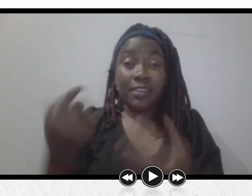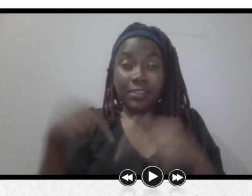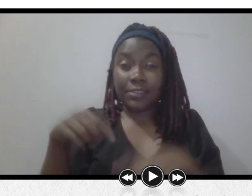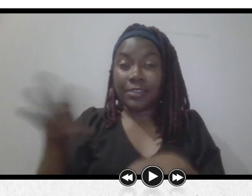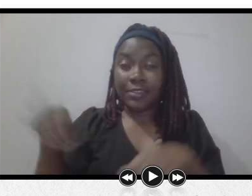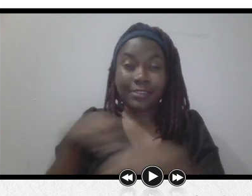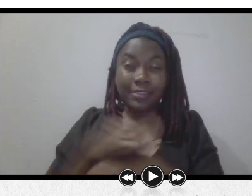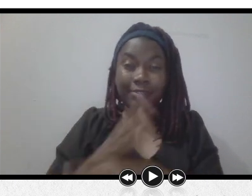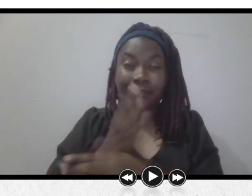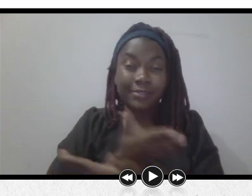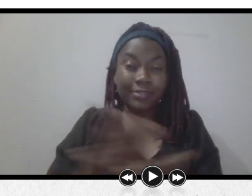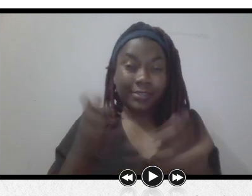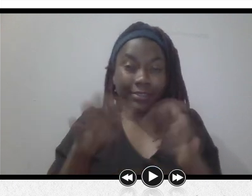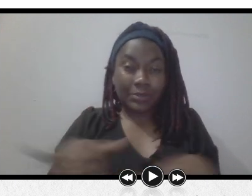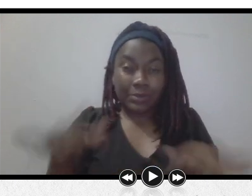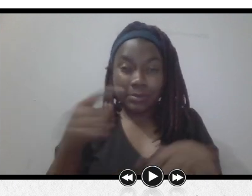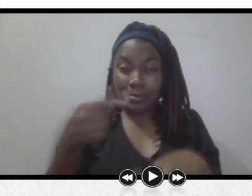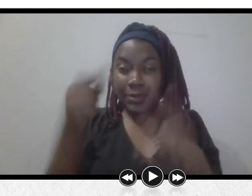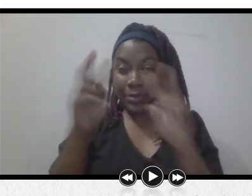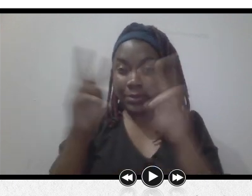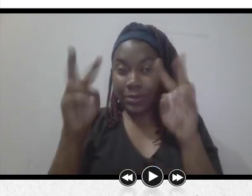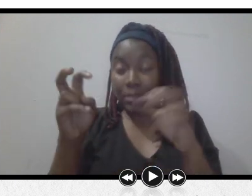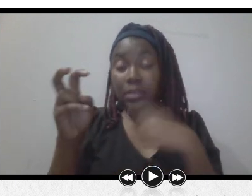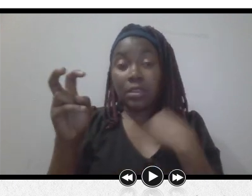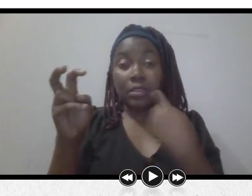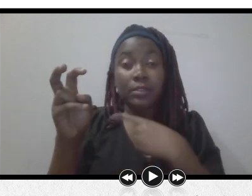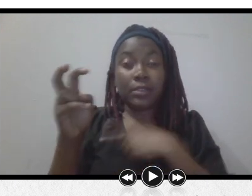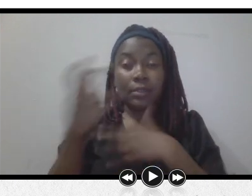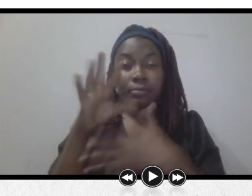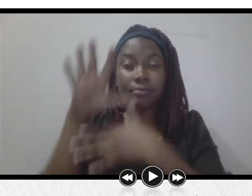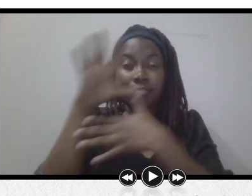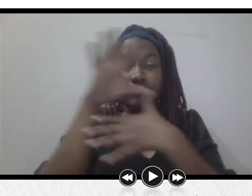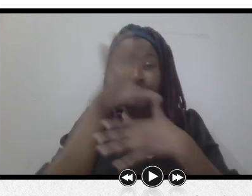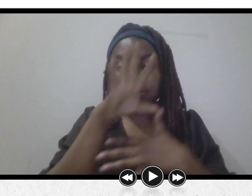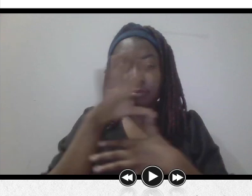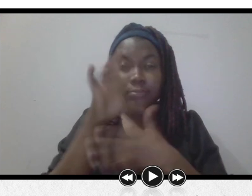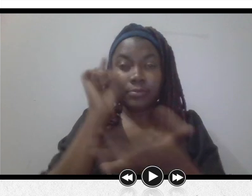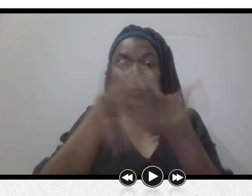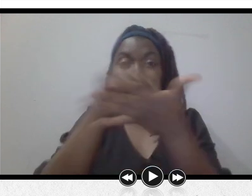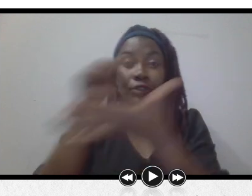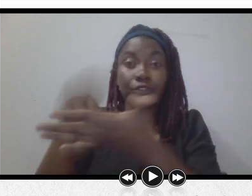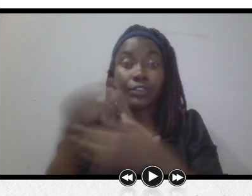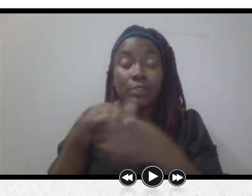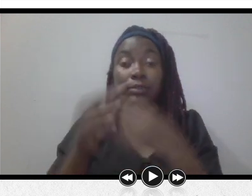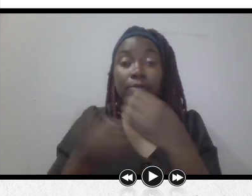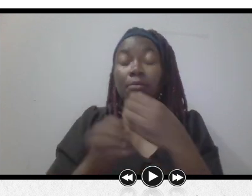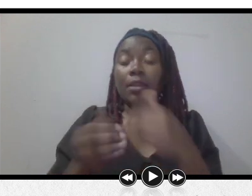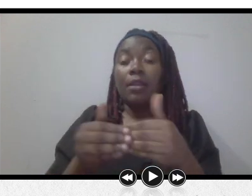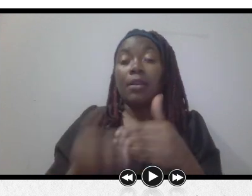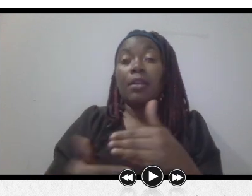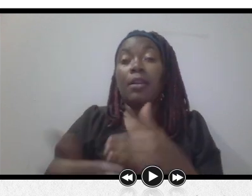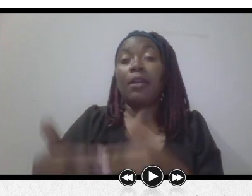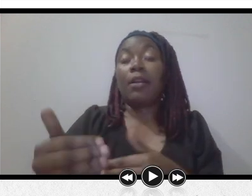para as senhoras e para os senhores no primeiro tópico, né, nós temos aqui o radar da regulação atingindo o saneamento básico a partir